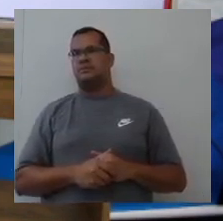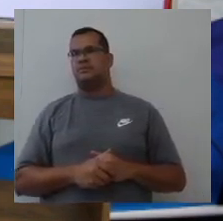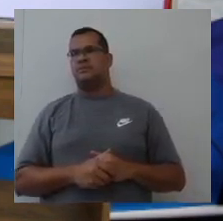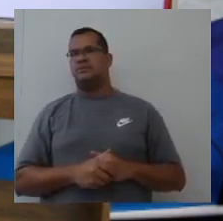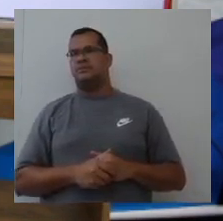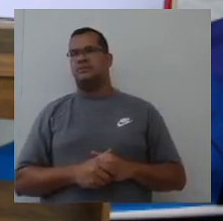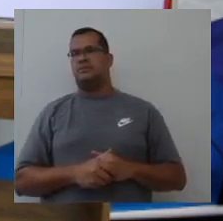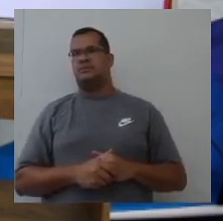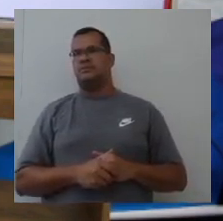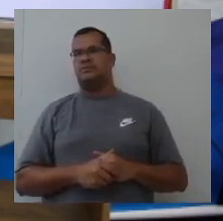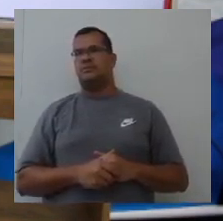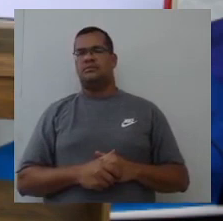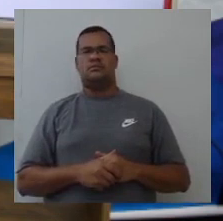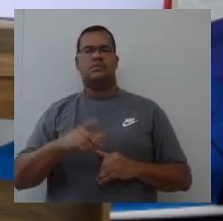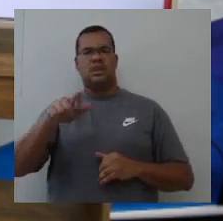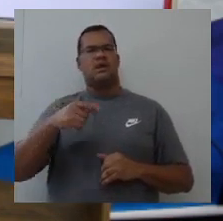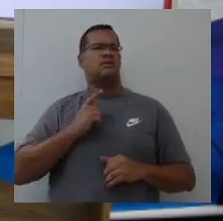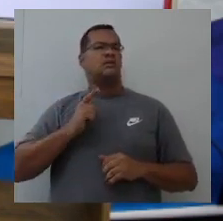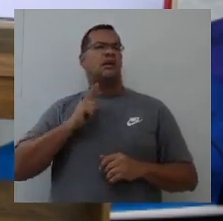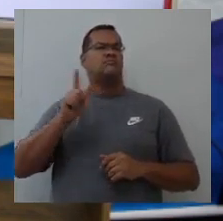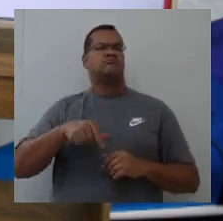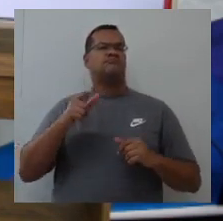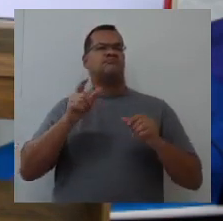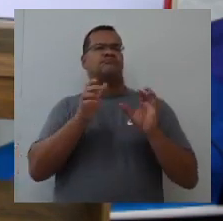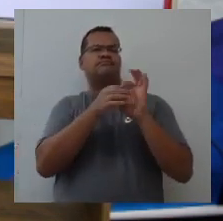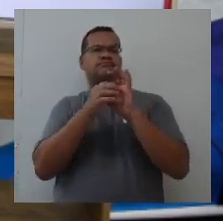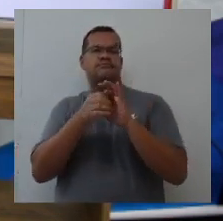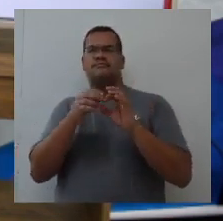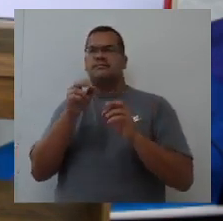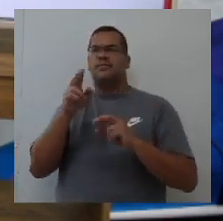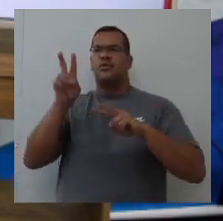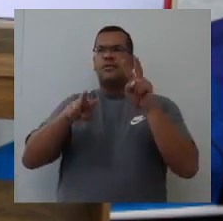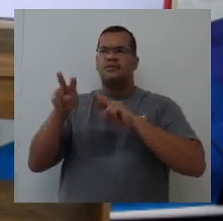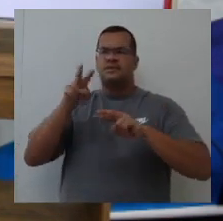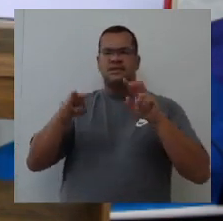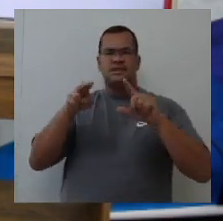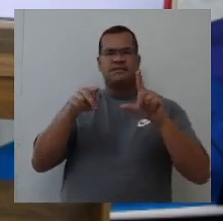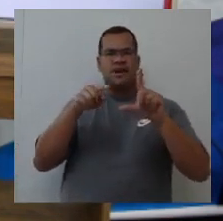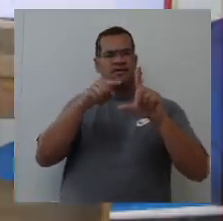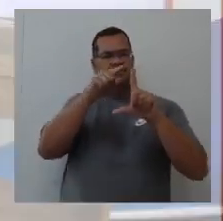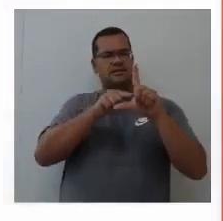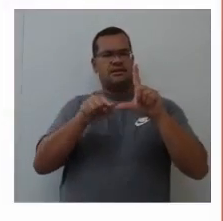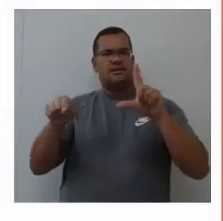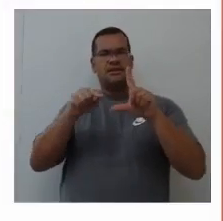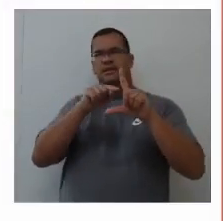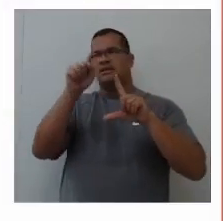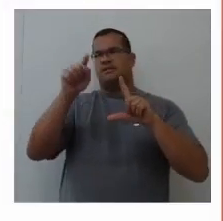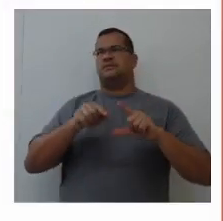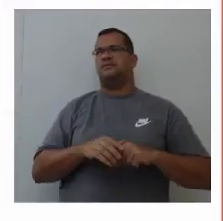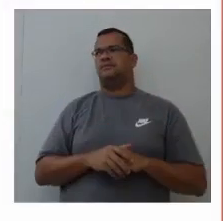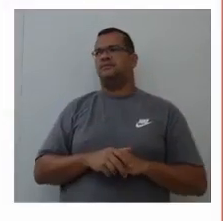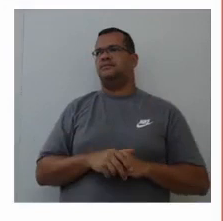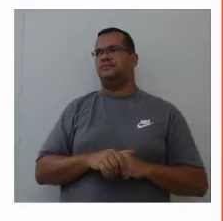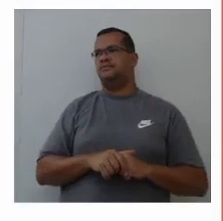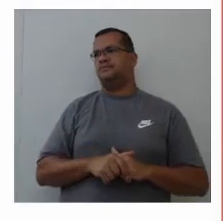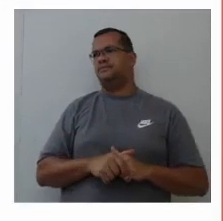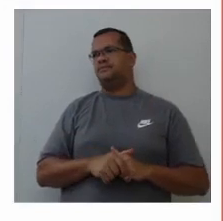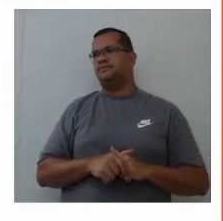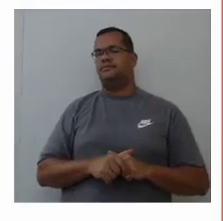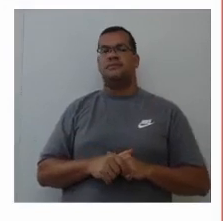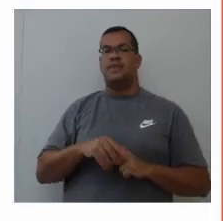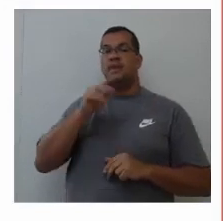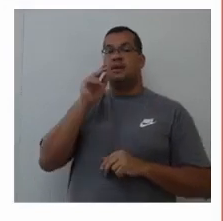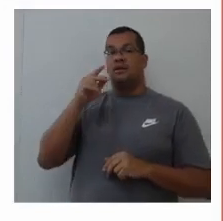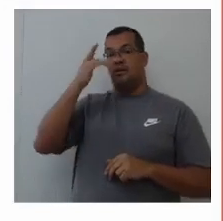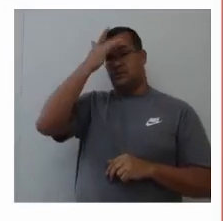várias situações práticas onde eu posso observar triângulos. Vem comigo. Olha, eu tenho um observador de frente